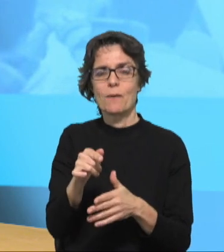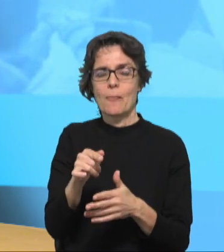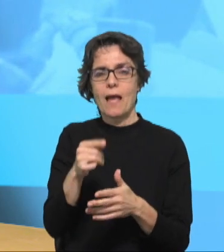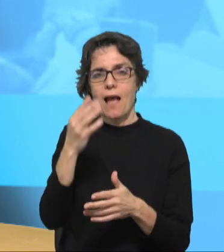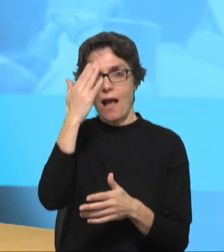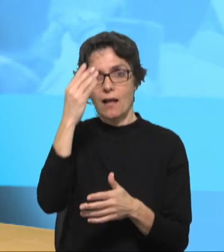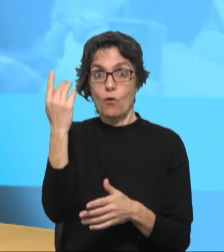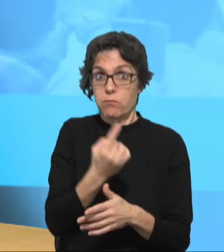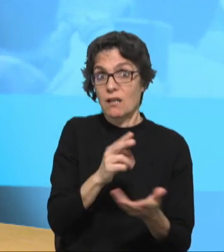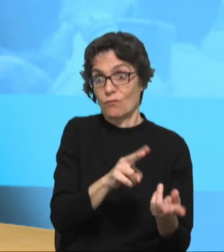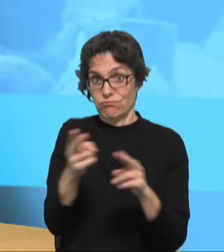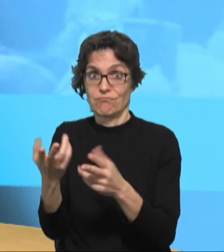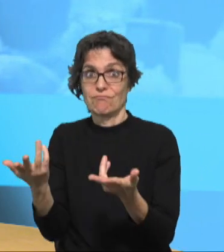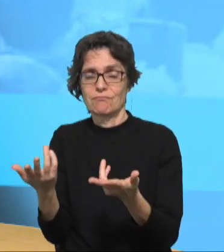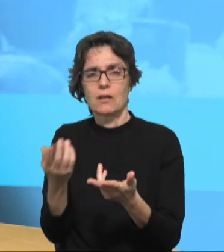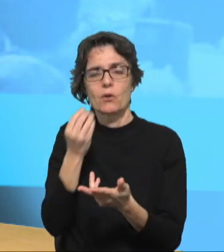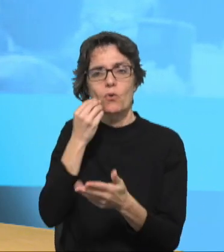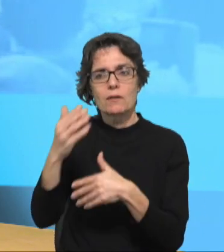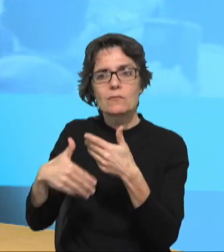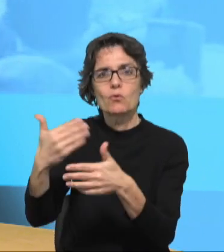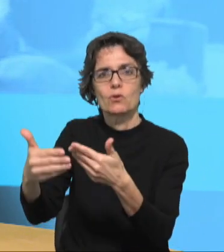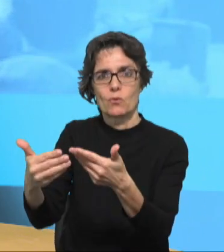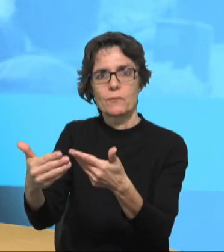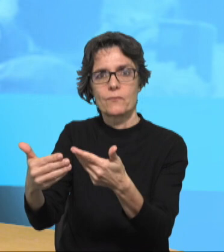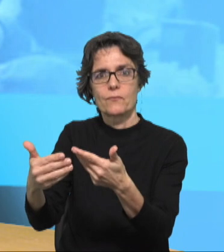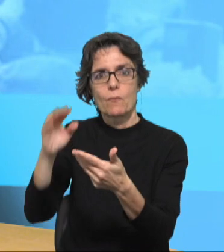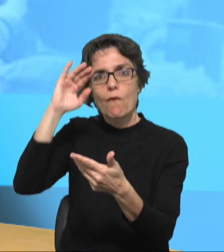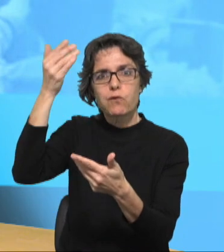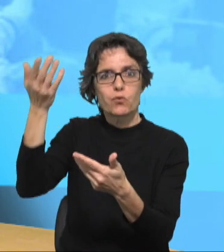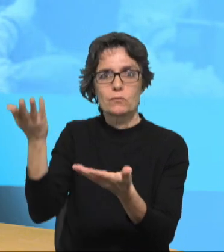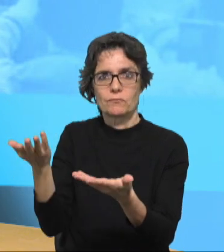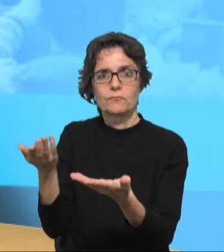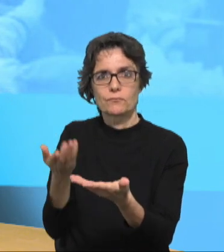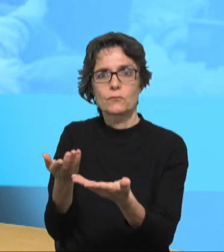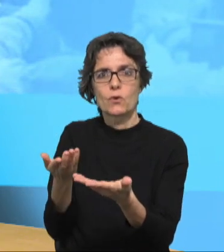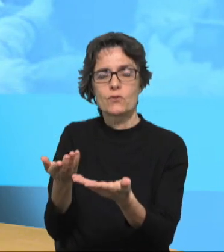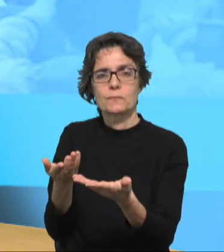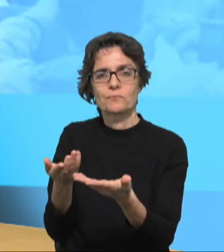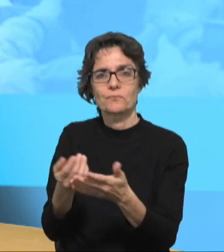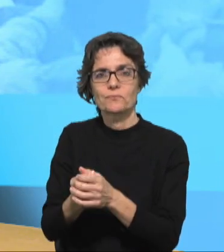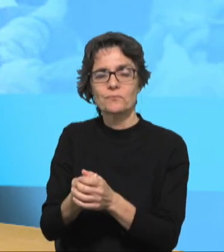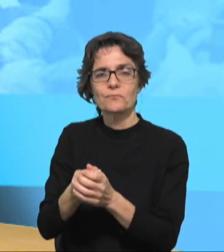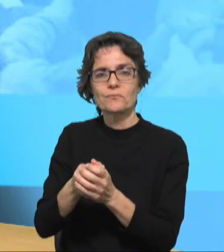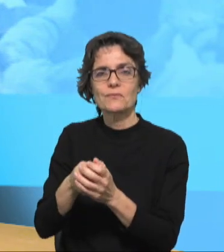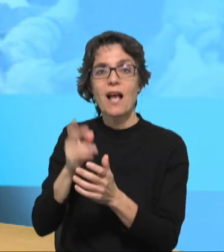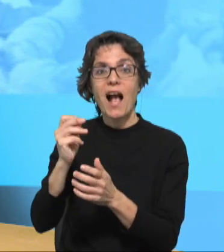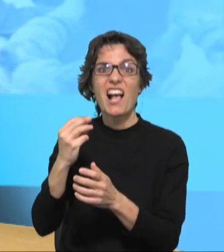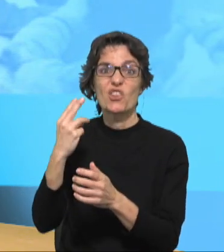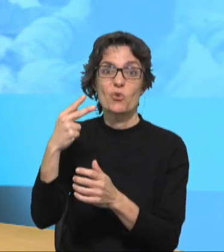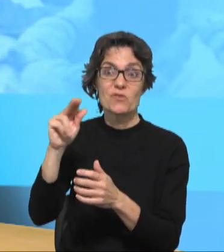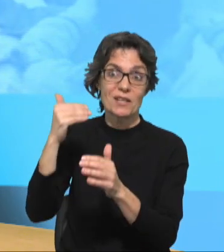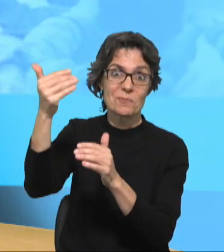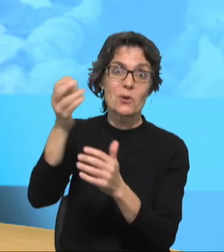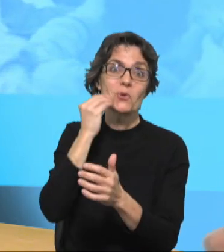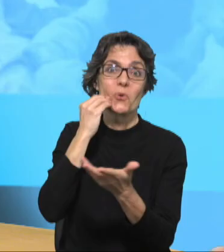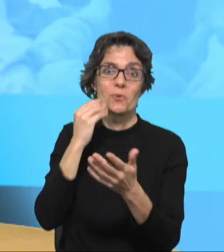obrigatória, não é? Como é que vão também trabalhando em termos de futuro, não é? Os próximos 100 anos deste jornal. É interessante